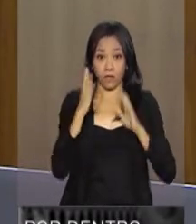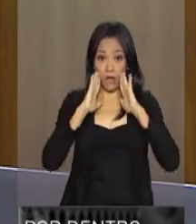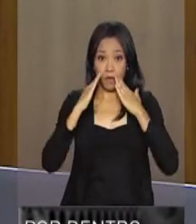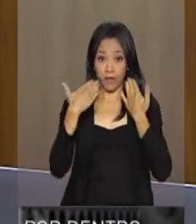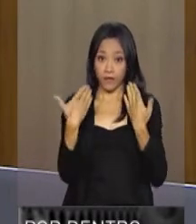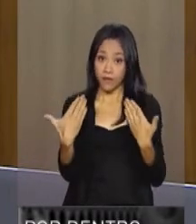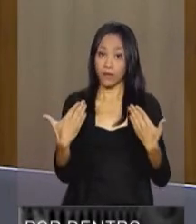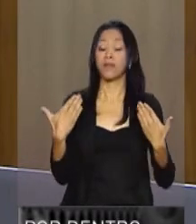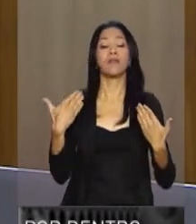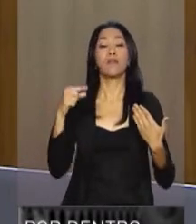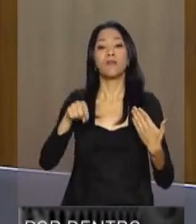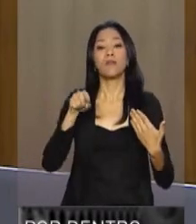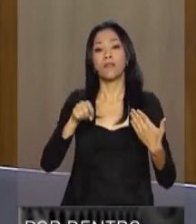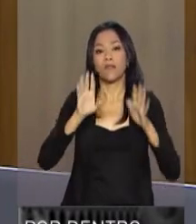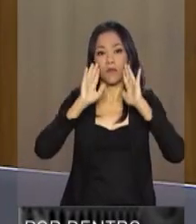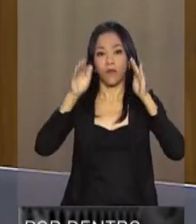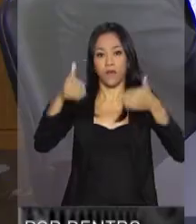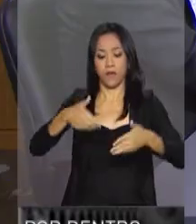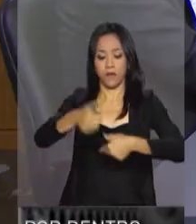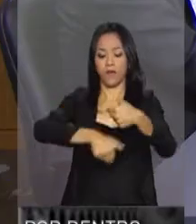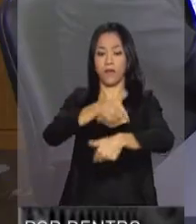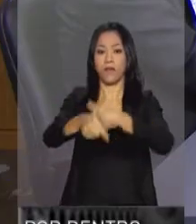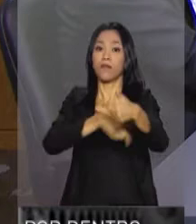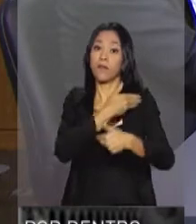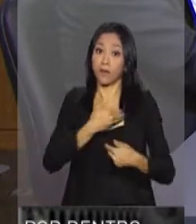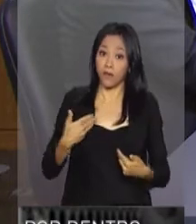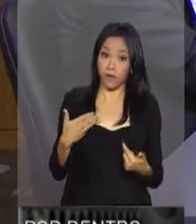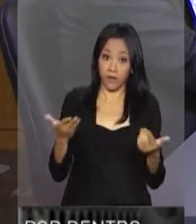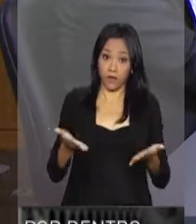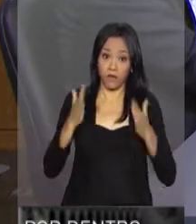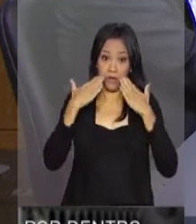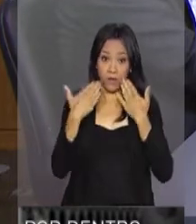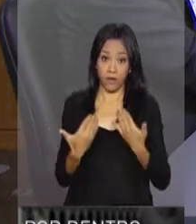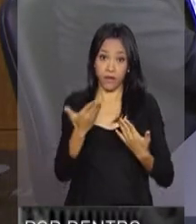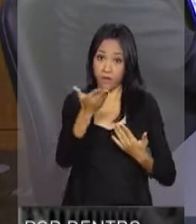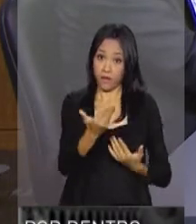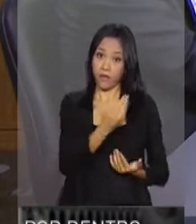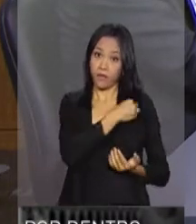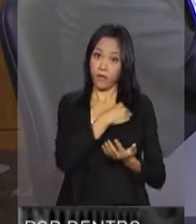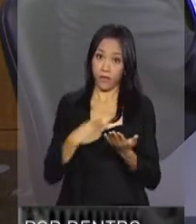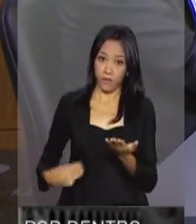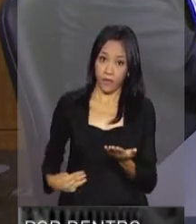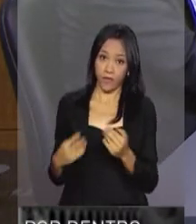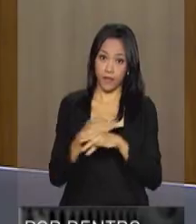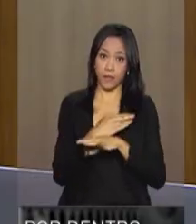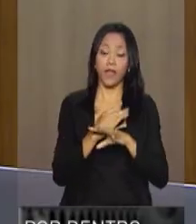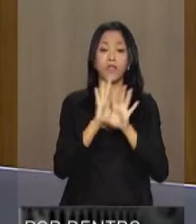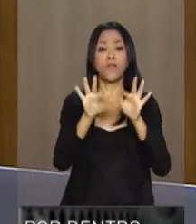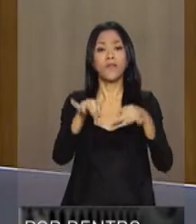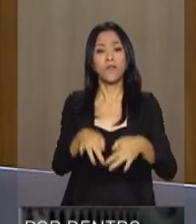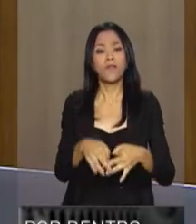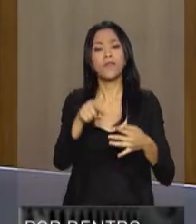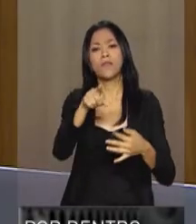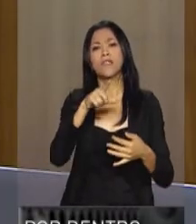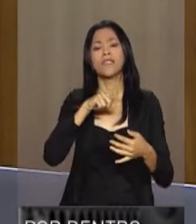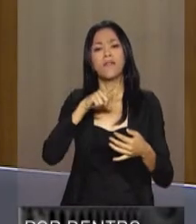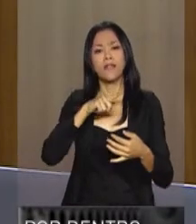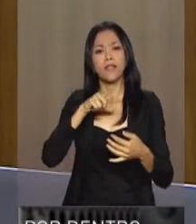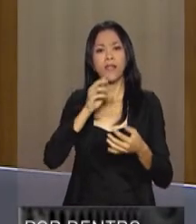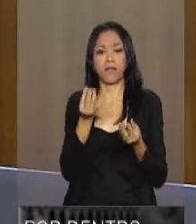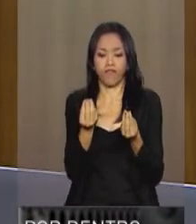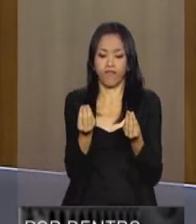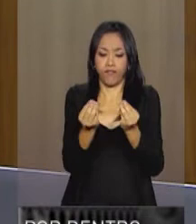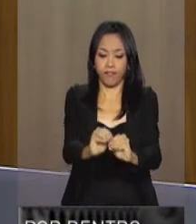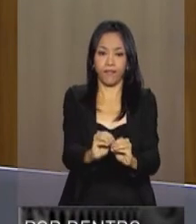do governo que hoje recebe o ministro das cidades alexandre baldy lembrando que ao final do programa o áudio vai estar disponível no site